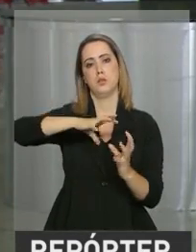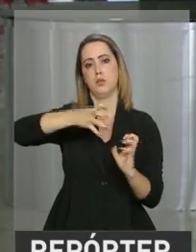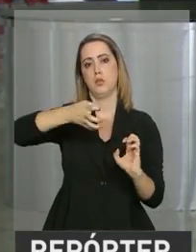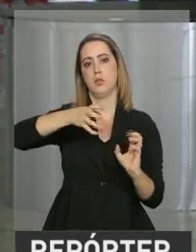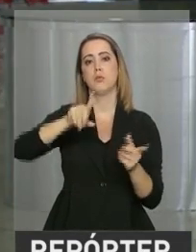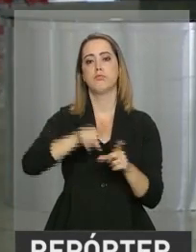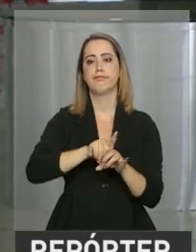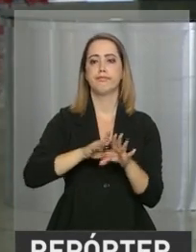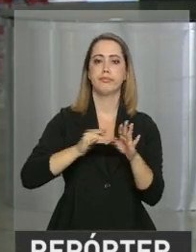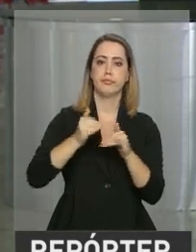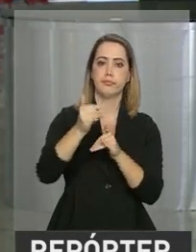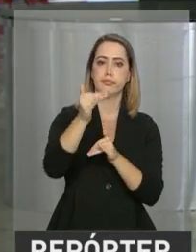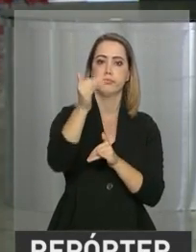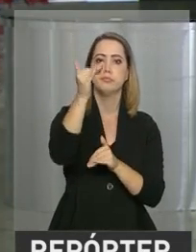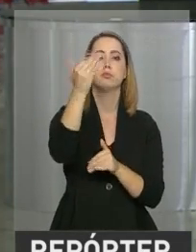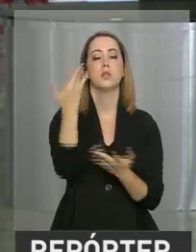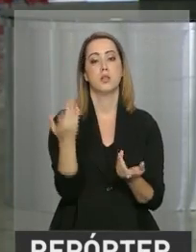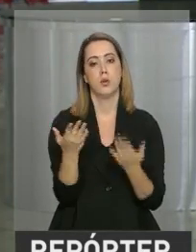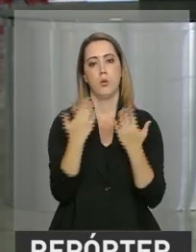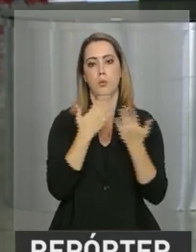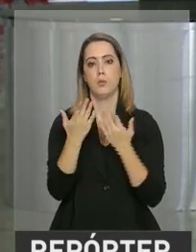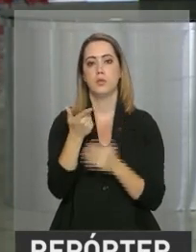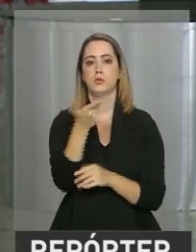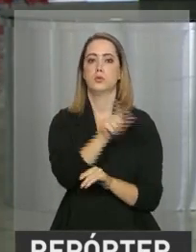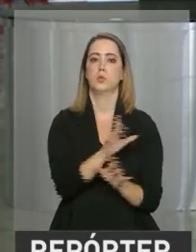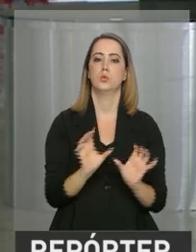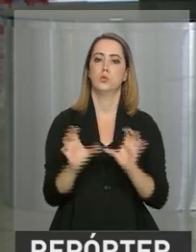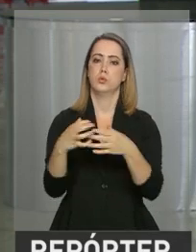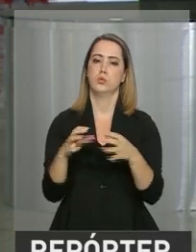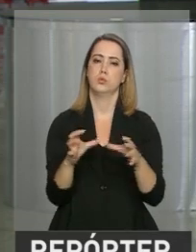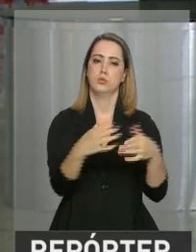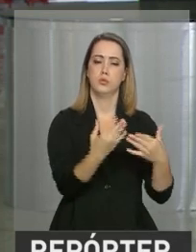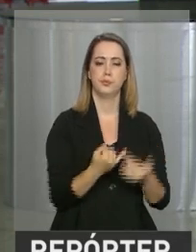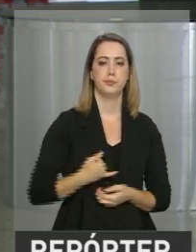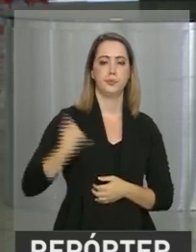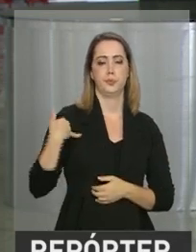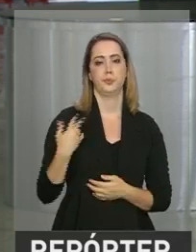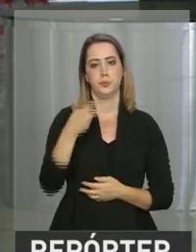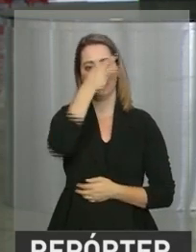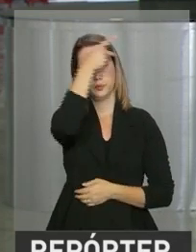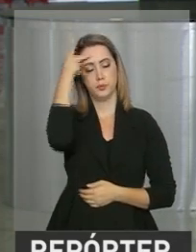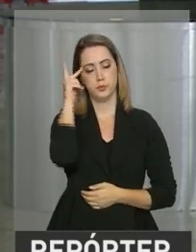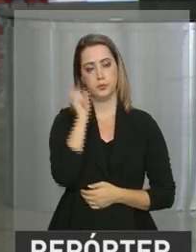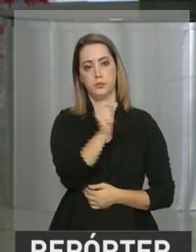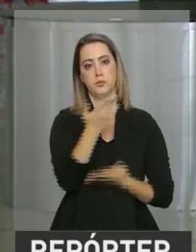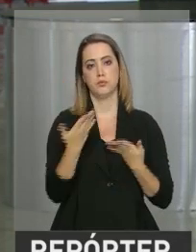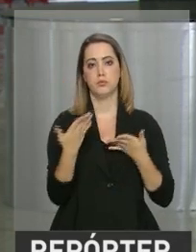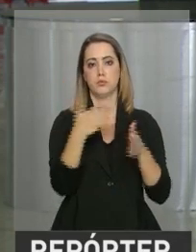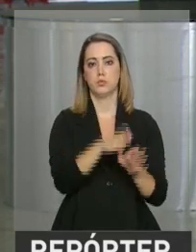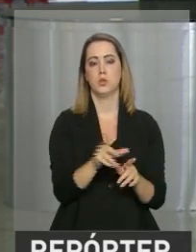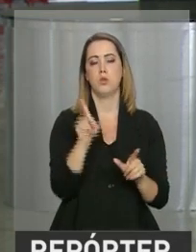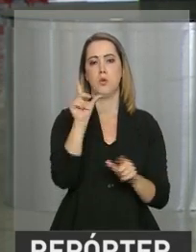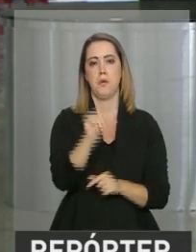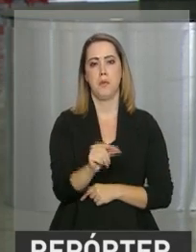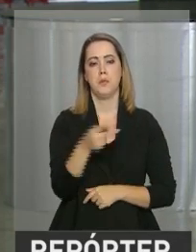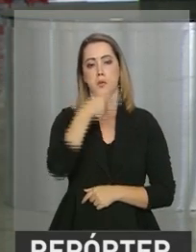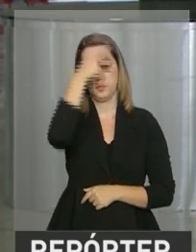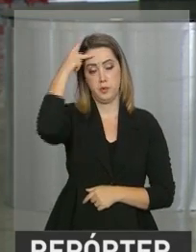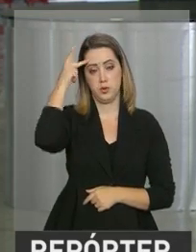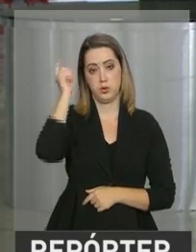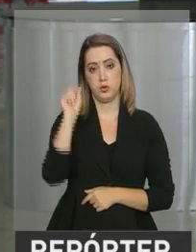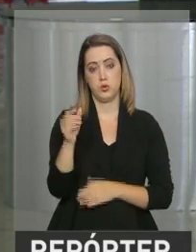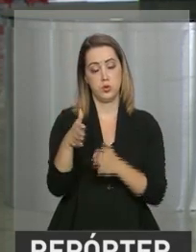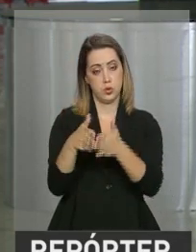em relação a outras faixas etárias na sociedade, as pessoas acabam preenchendo os requisitos mínimos para requerer